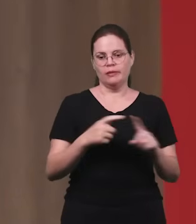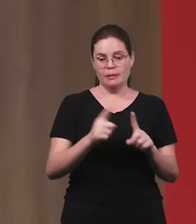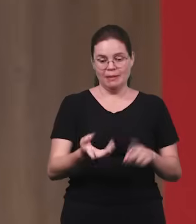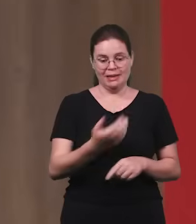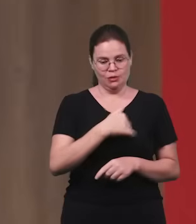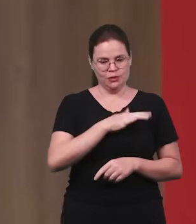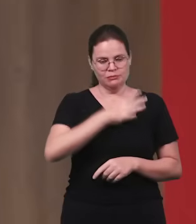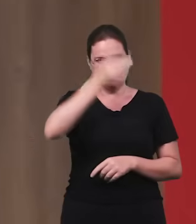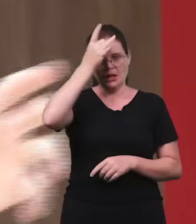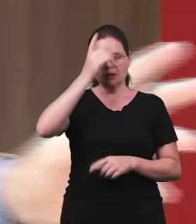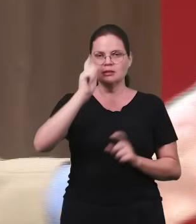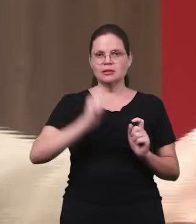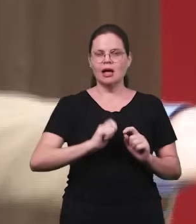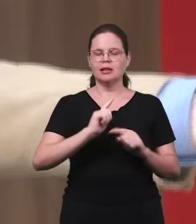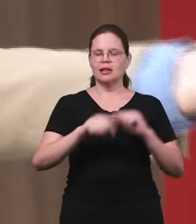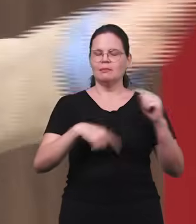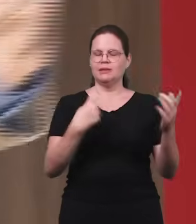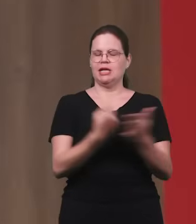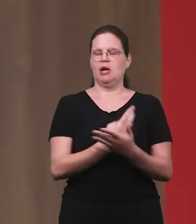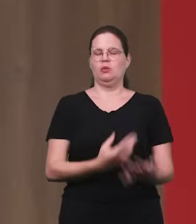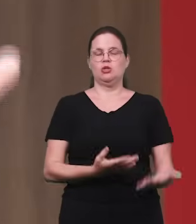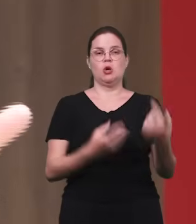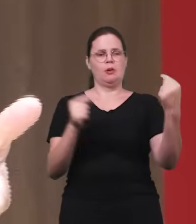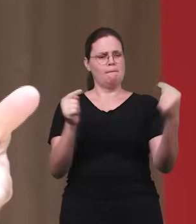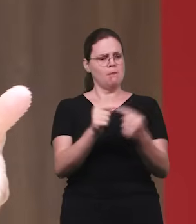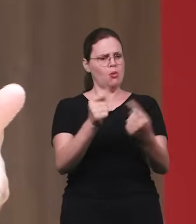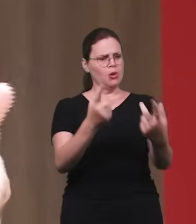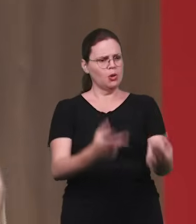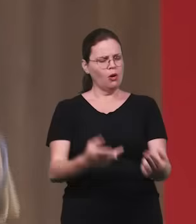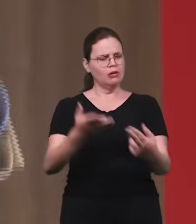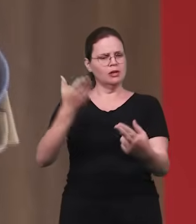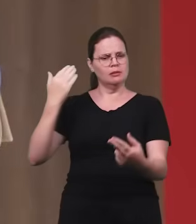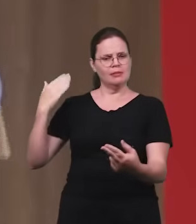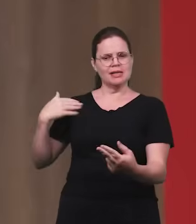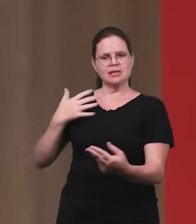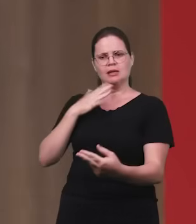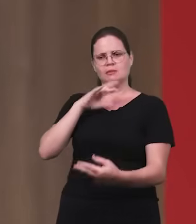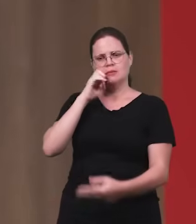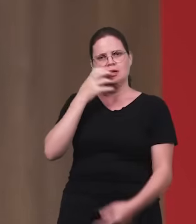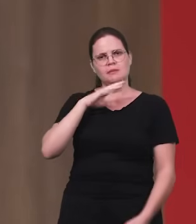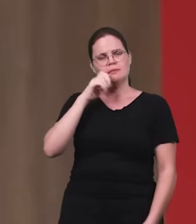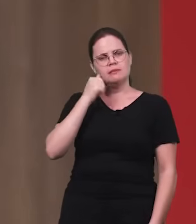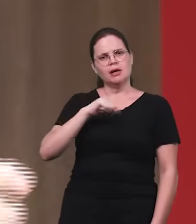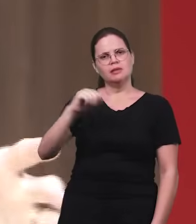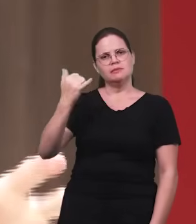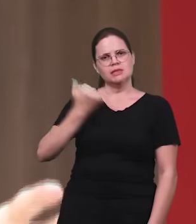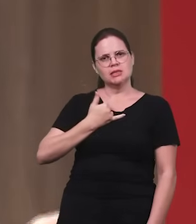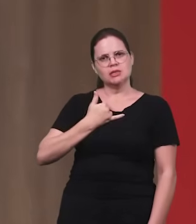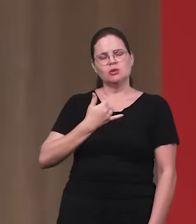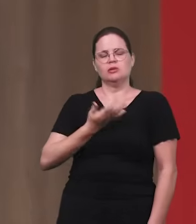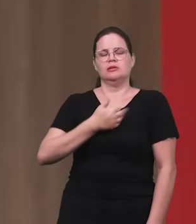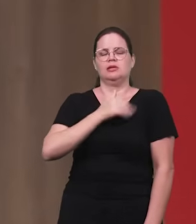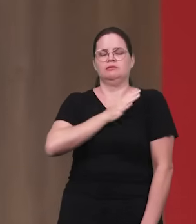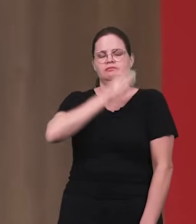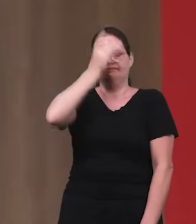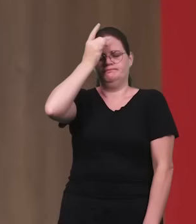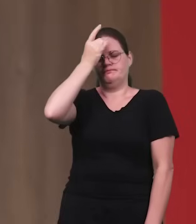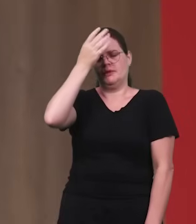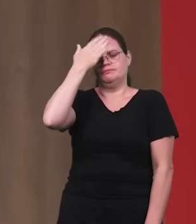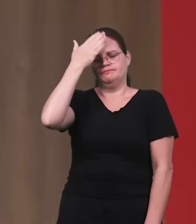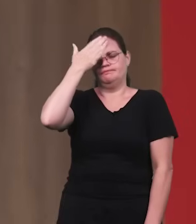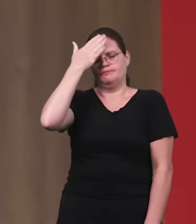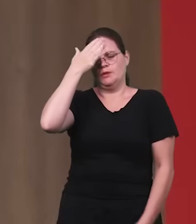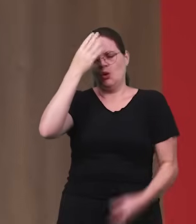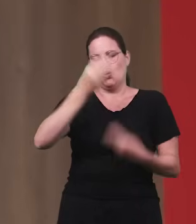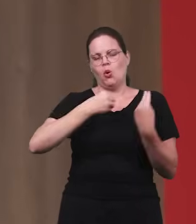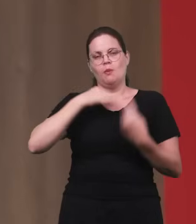e ficou guardadinho lá. O dia que vem uma situação correlata com o que o pai ou a mãe o ensinou, está guardado no coração, a palavra